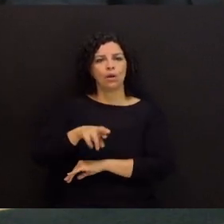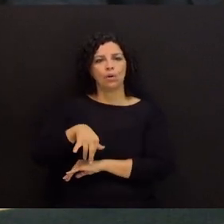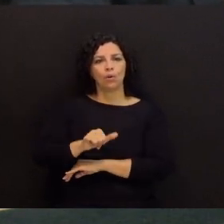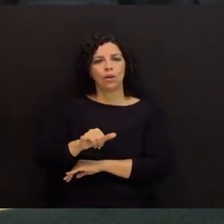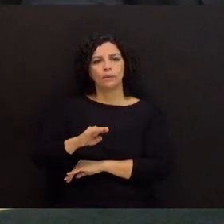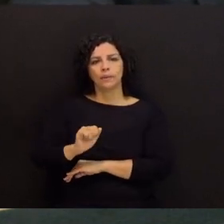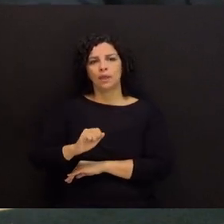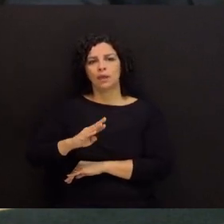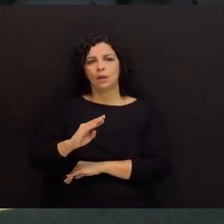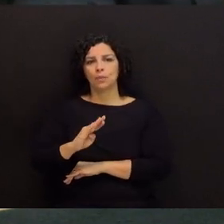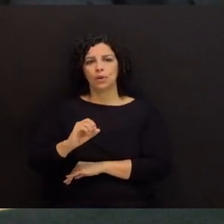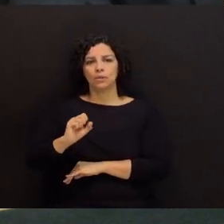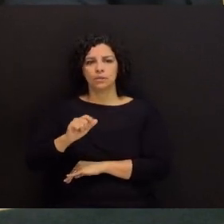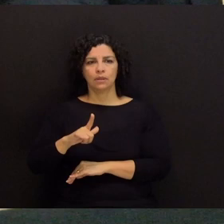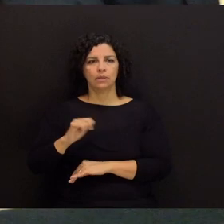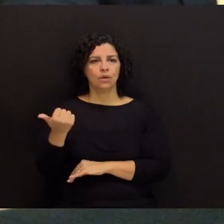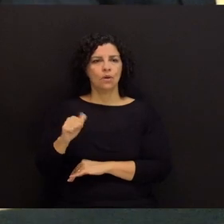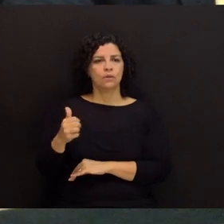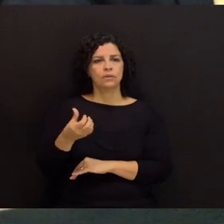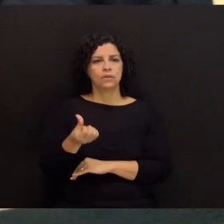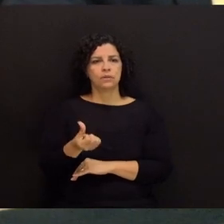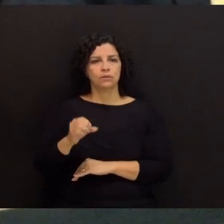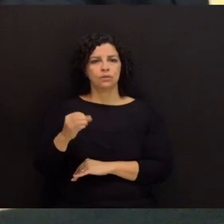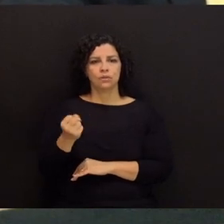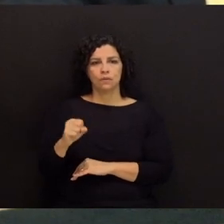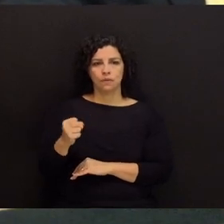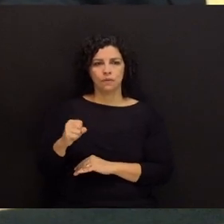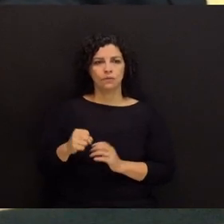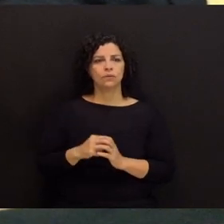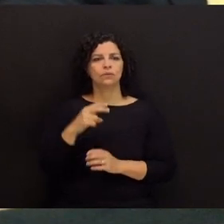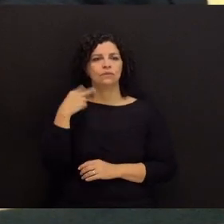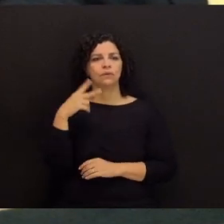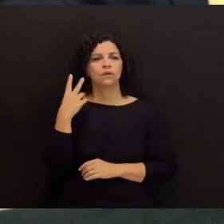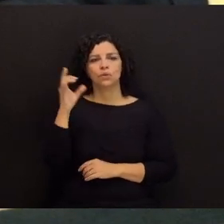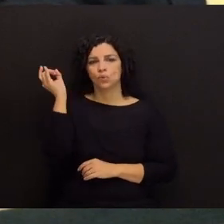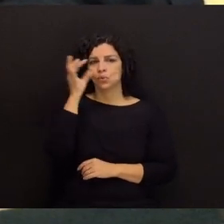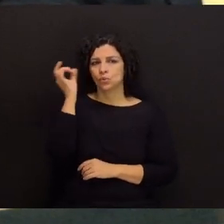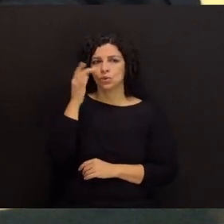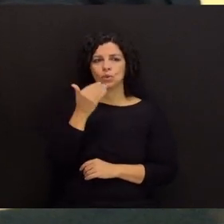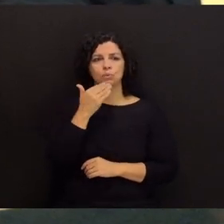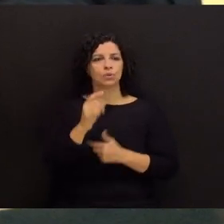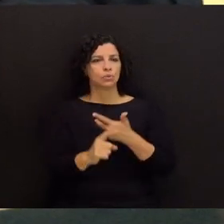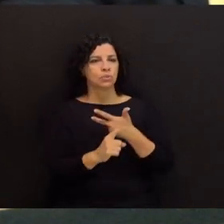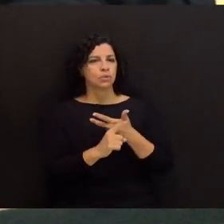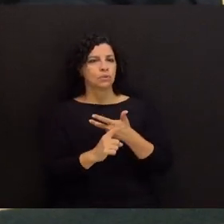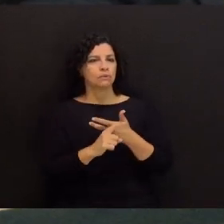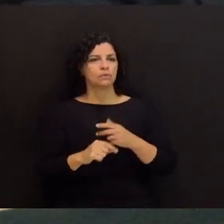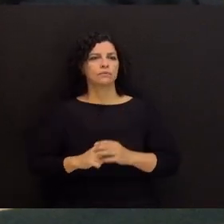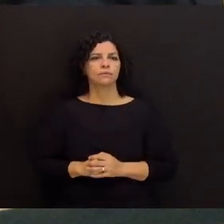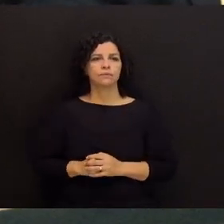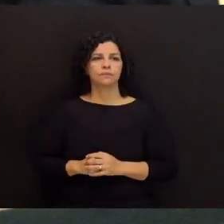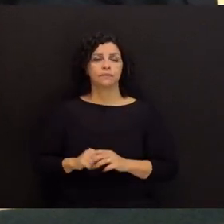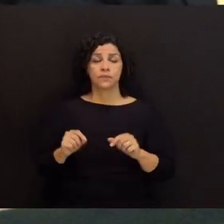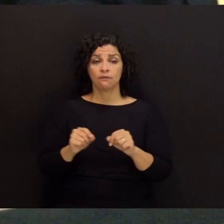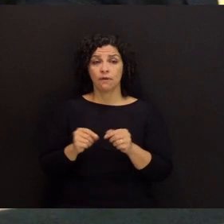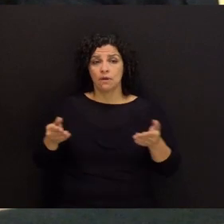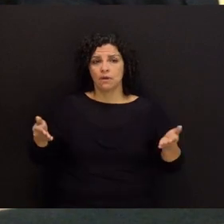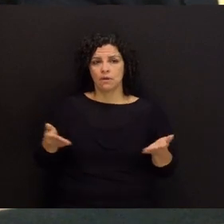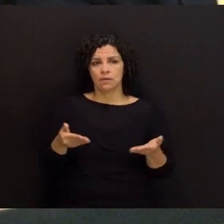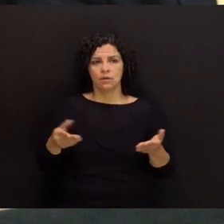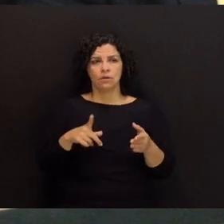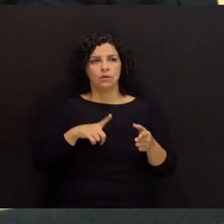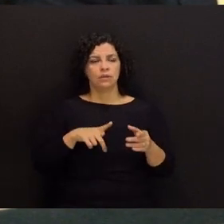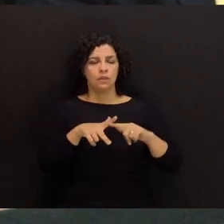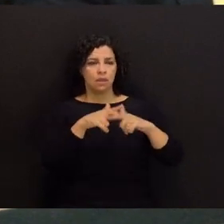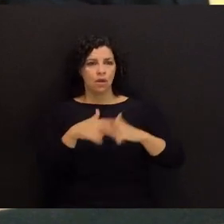indicação 11.608 do Vereador Júlio Martins ao executivo e seja realizada a